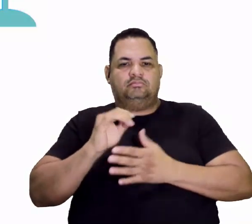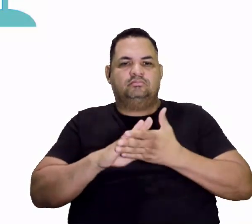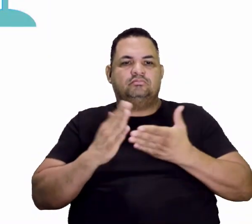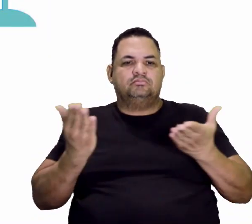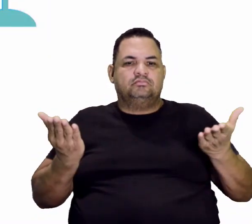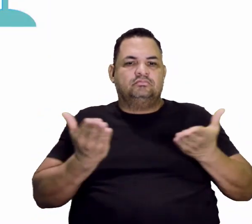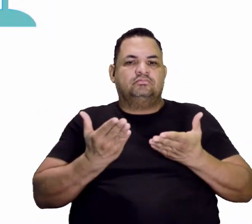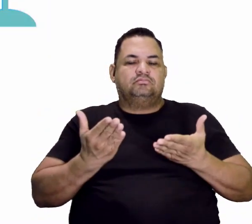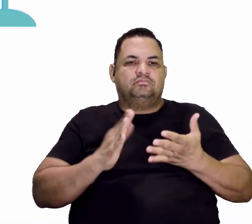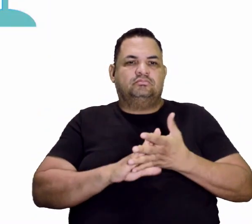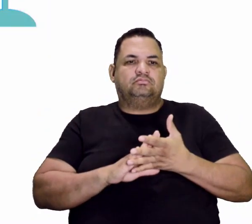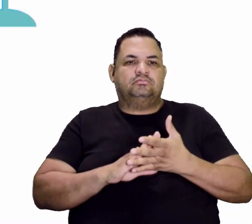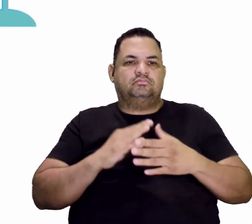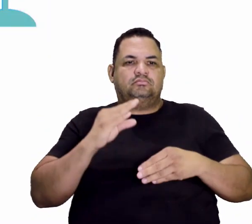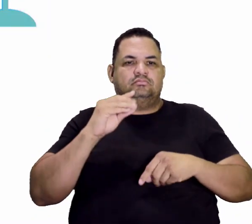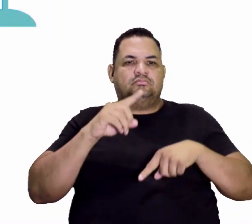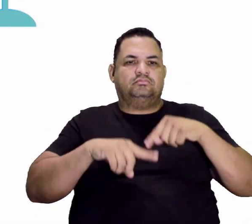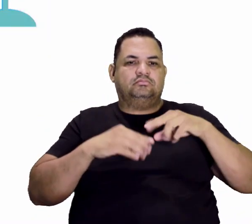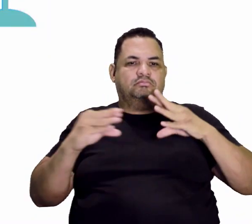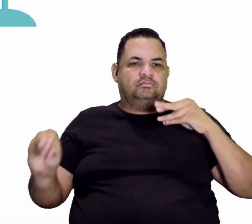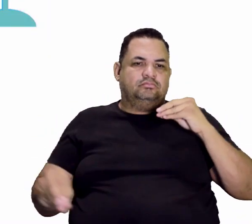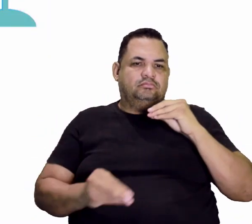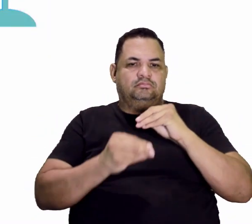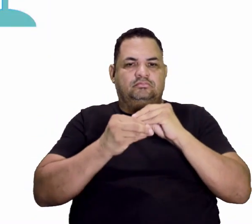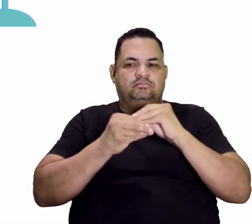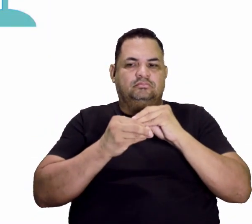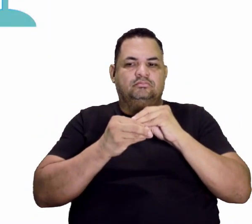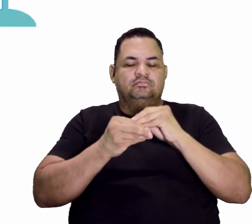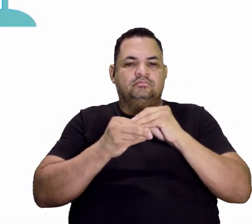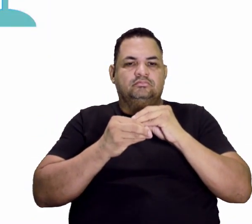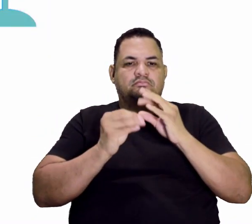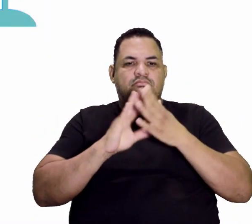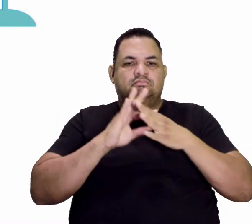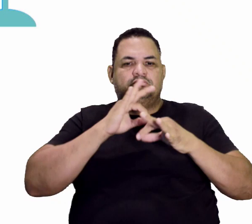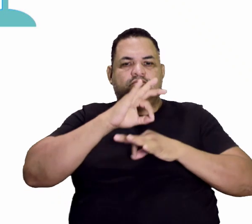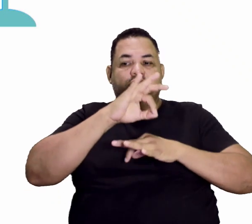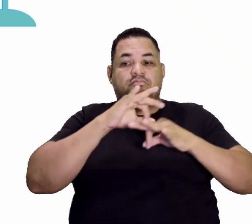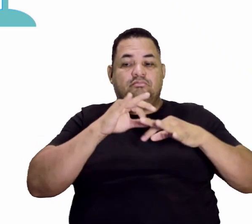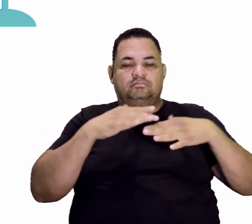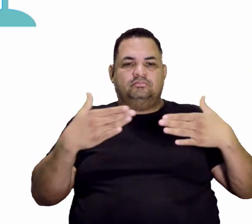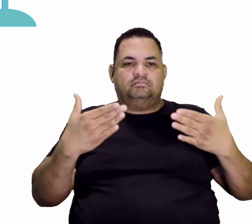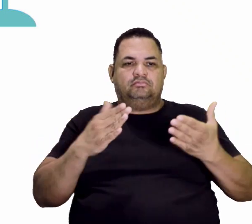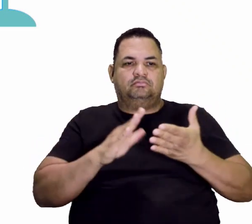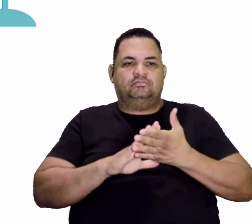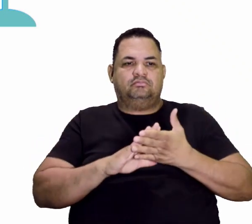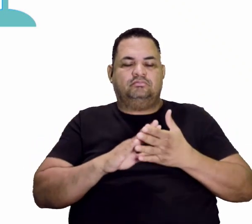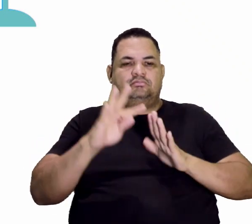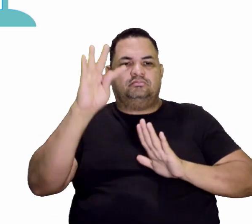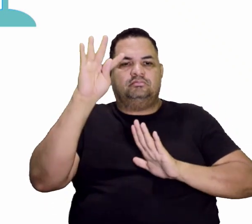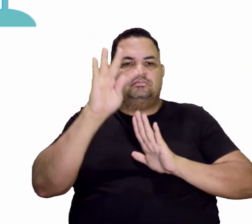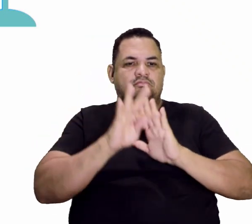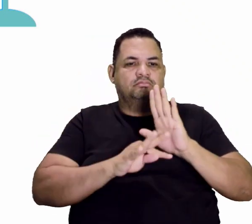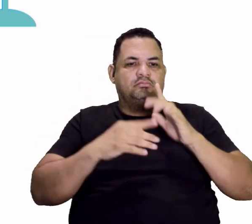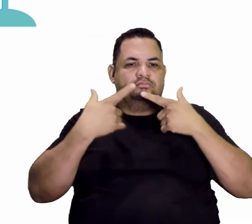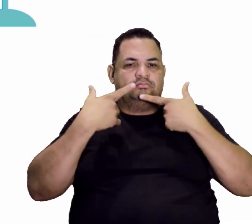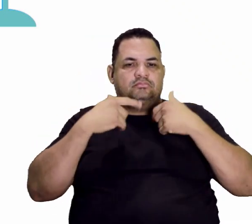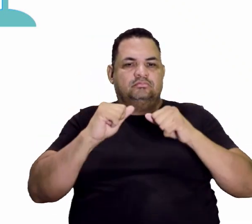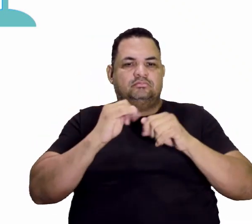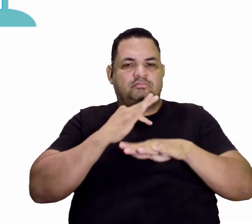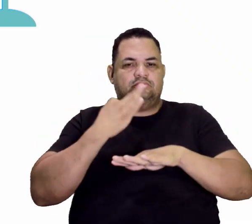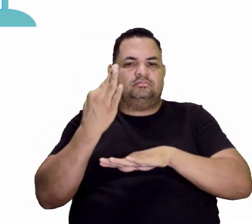Vamos lá, material complementar, galera. Um presentão, hein? Ó, esse texto é uma